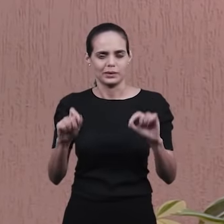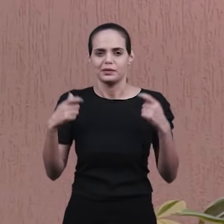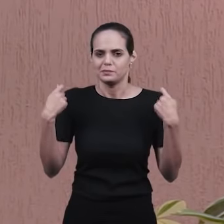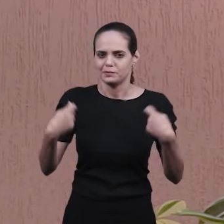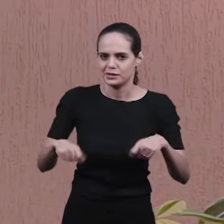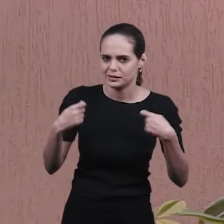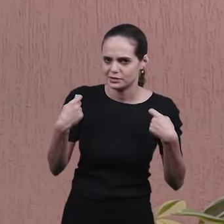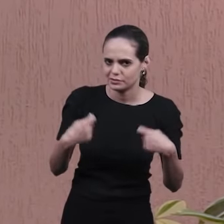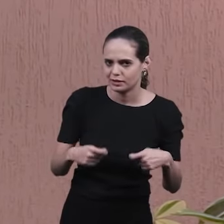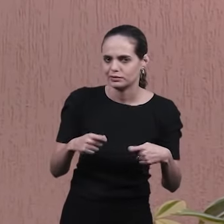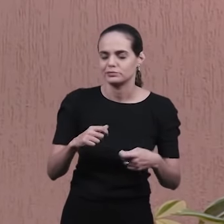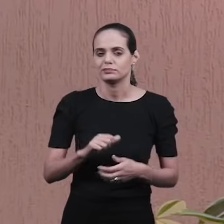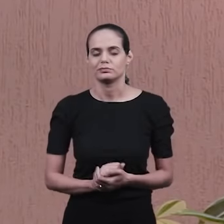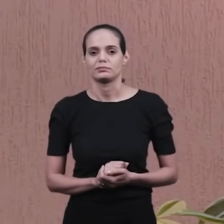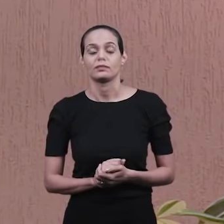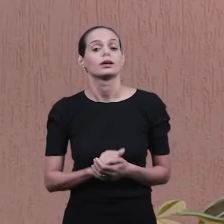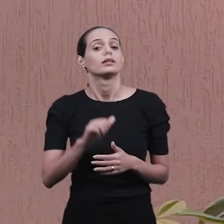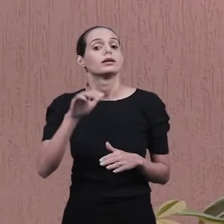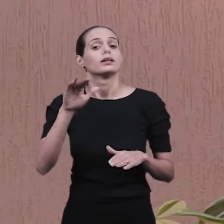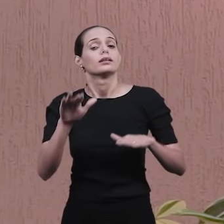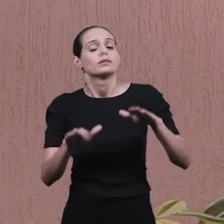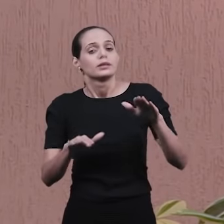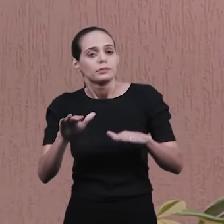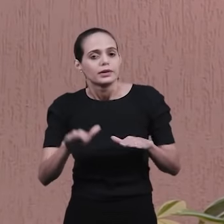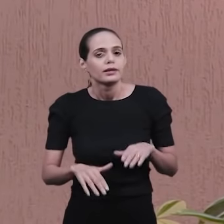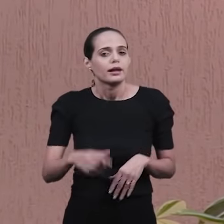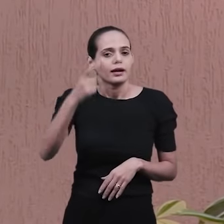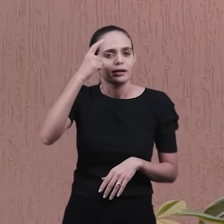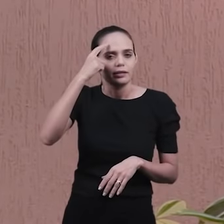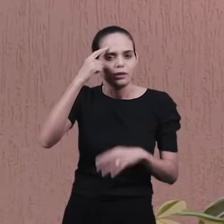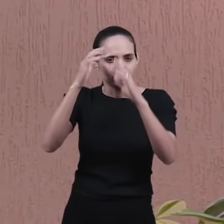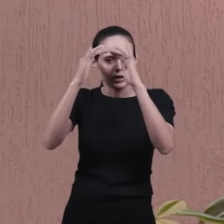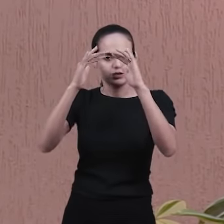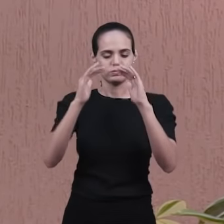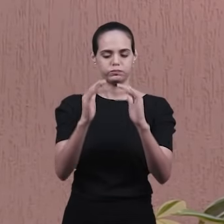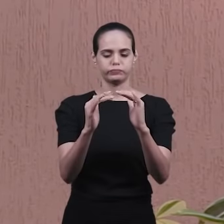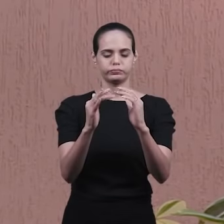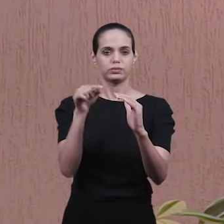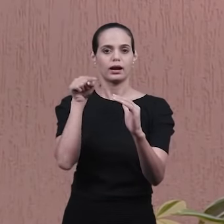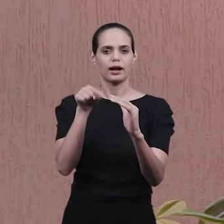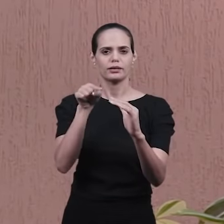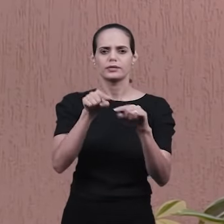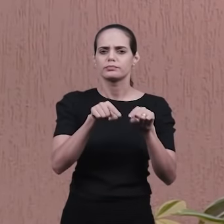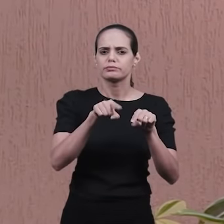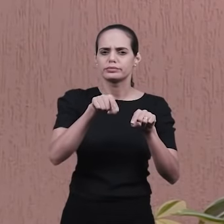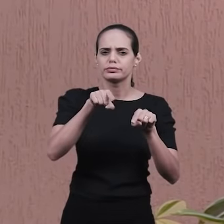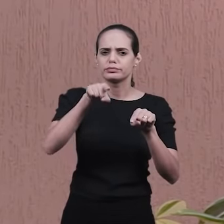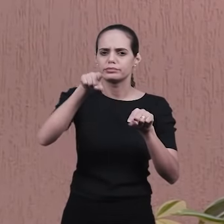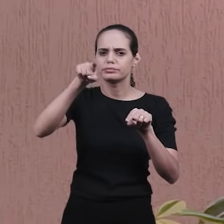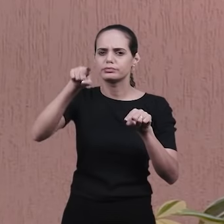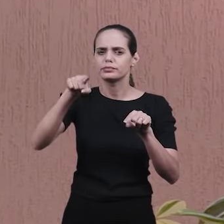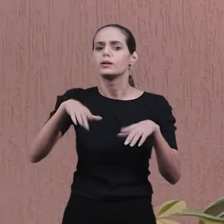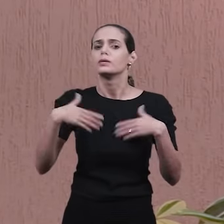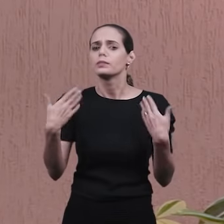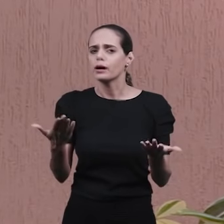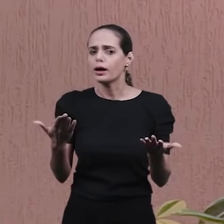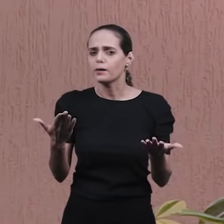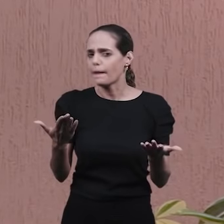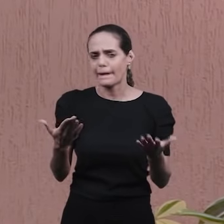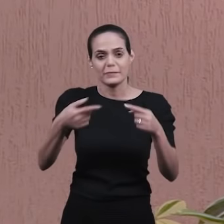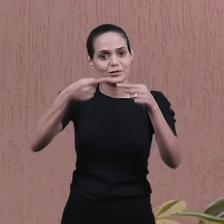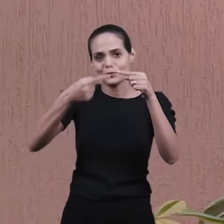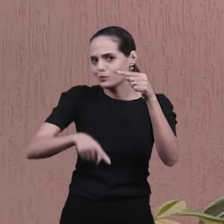ser feito, vai depender muito do nível cognitivo. E esse nível cognitivo nem sempre tem a ver com a idade.